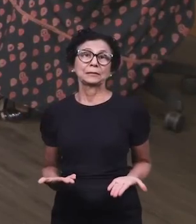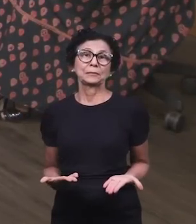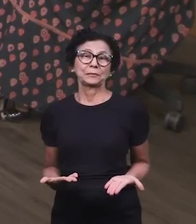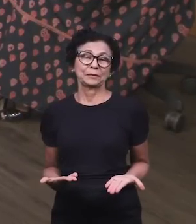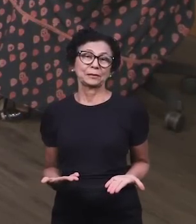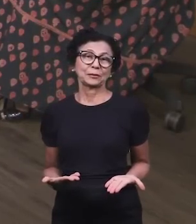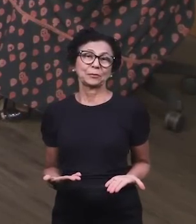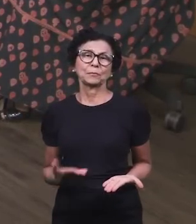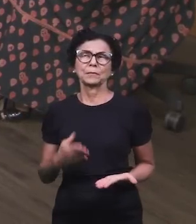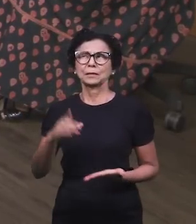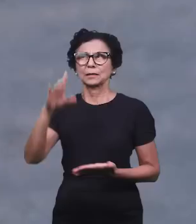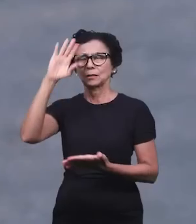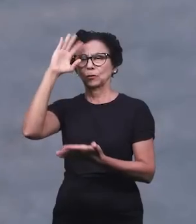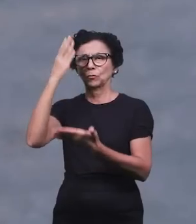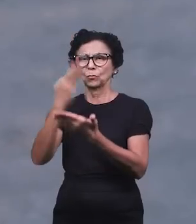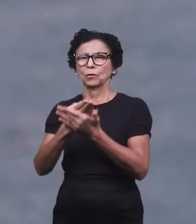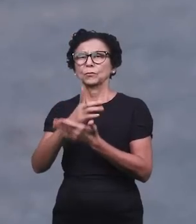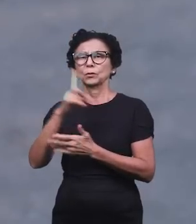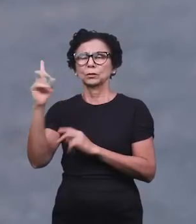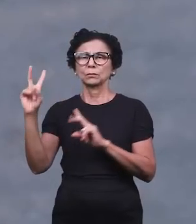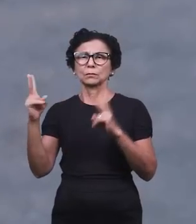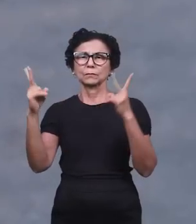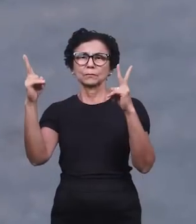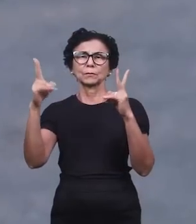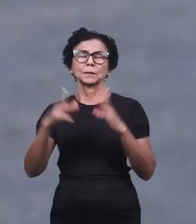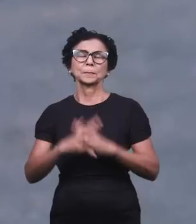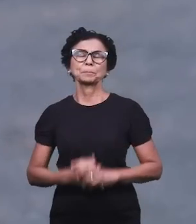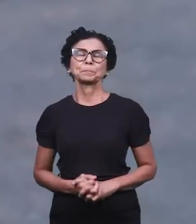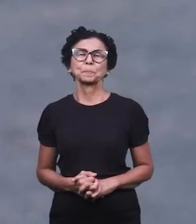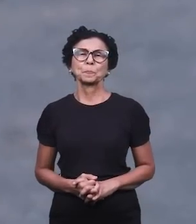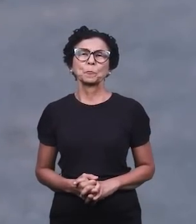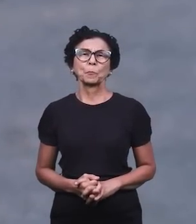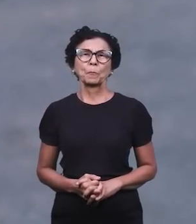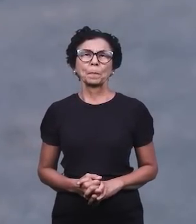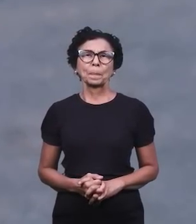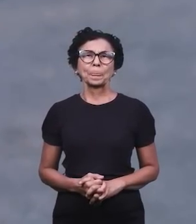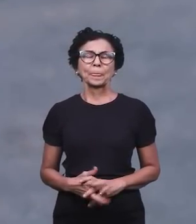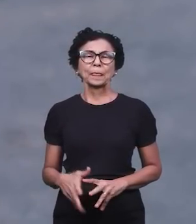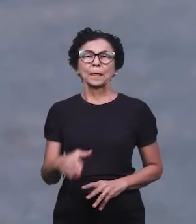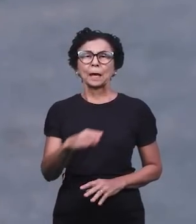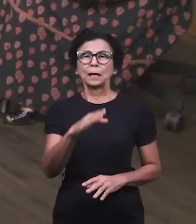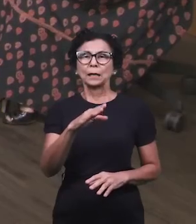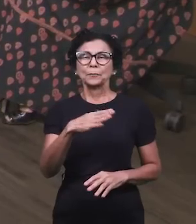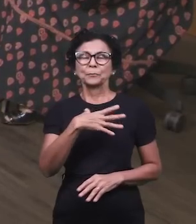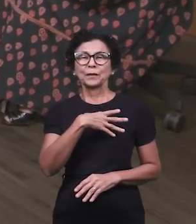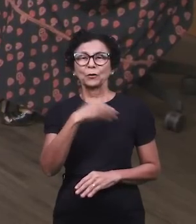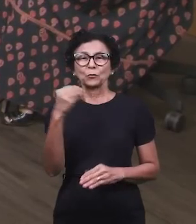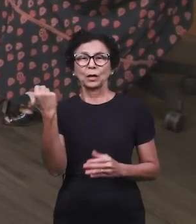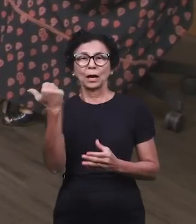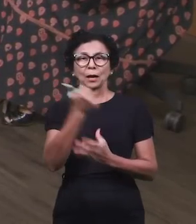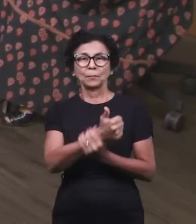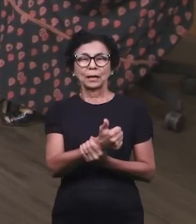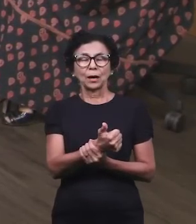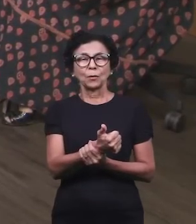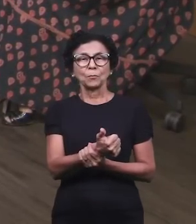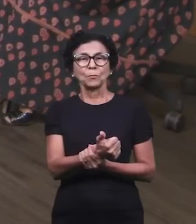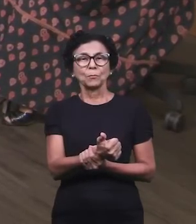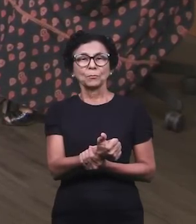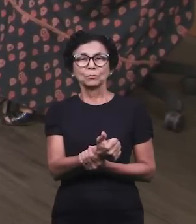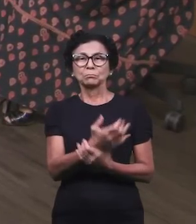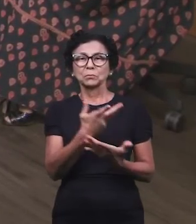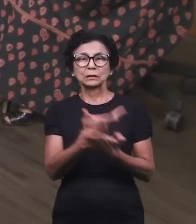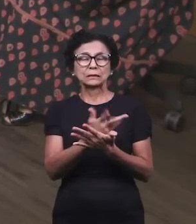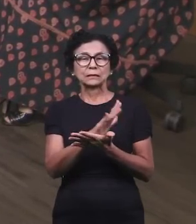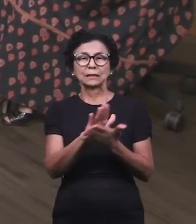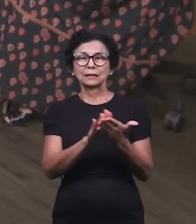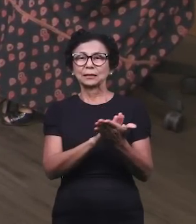certamente. Amém. Nínive, como é que estão os nossos jovens, a participação dos nossos jovens? Vamos lá, pastor. Agora tem mais uma pergunta,